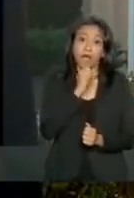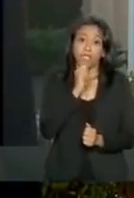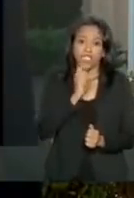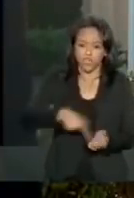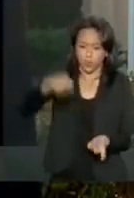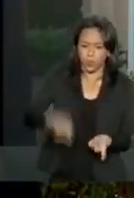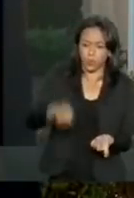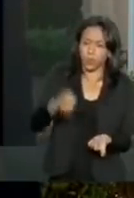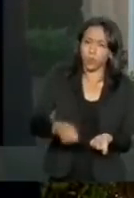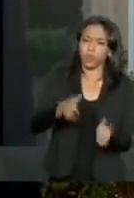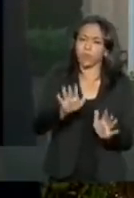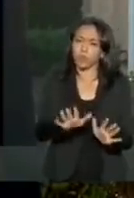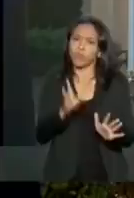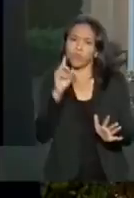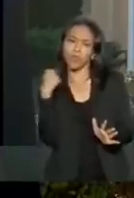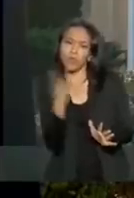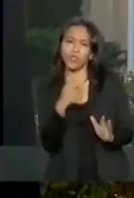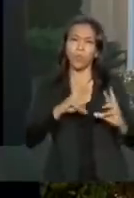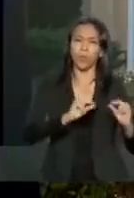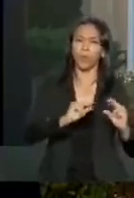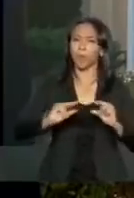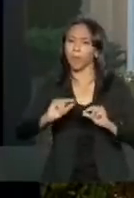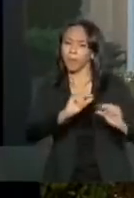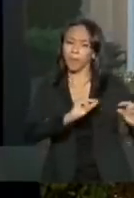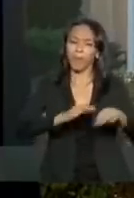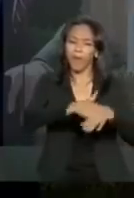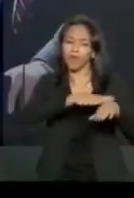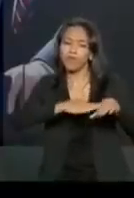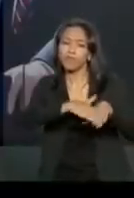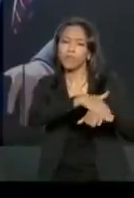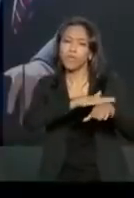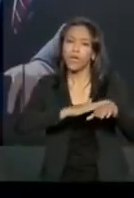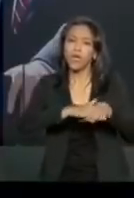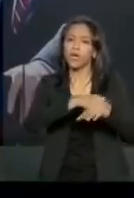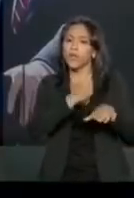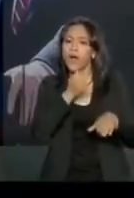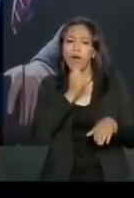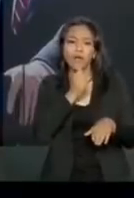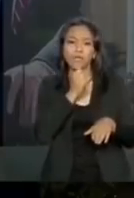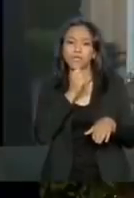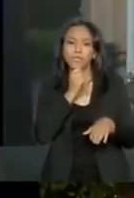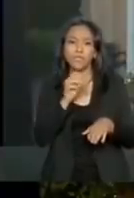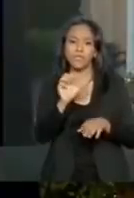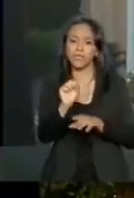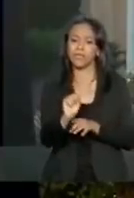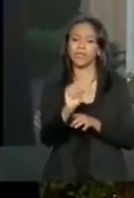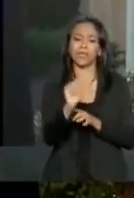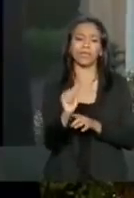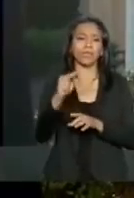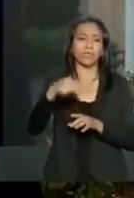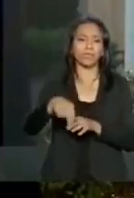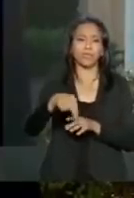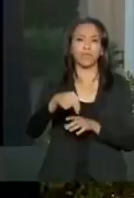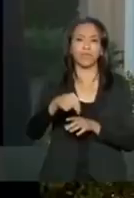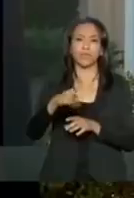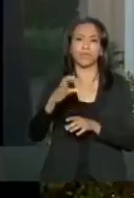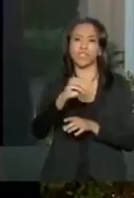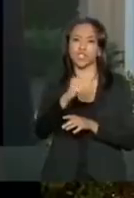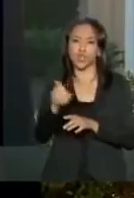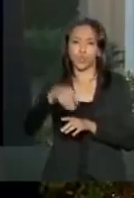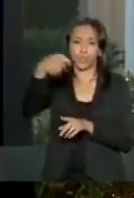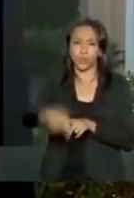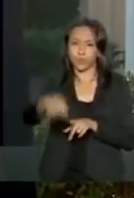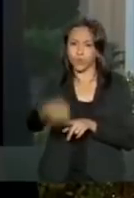podemos fazer? Todas as opções estão sobre a mesa. Talvez faremos isso, mas ainda não implementamos as sanções mais rígidas. Como sabem, eu